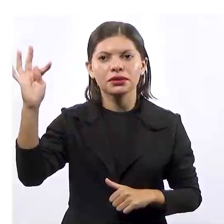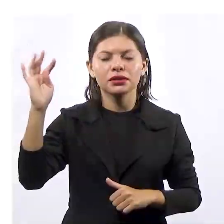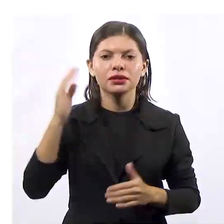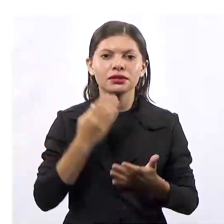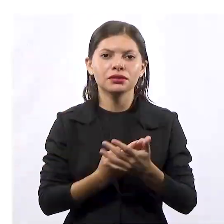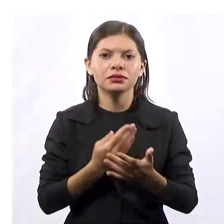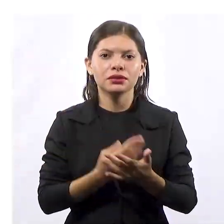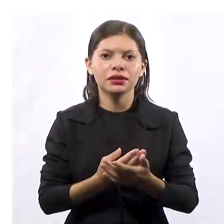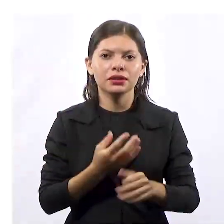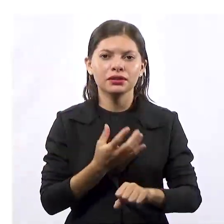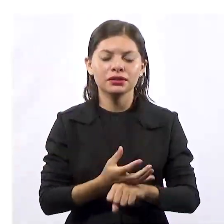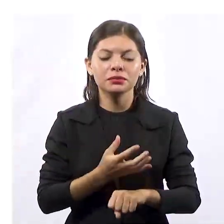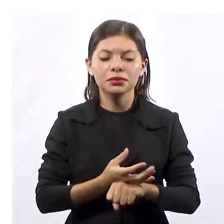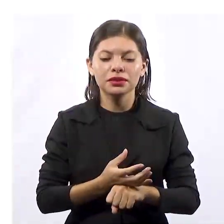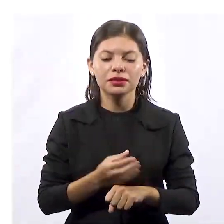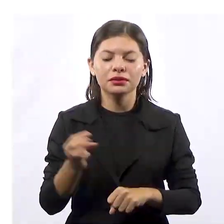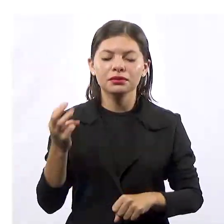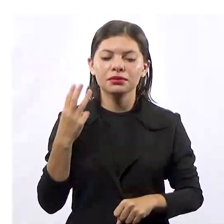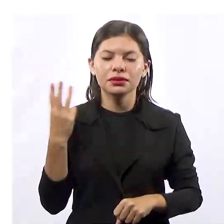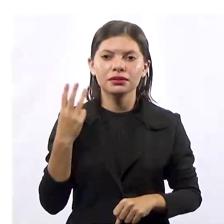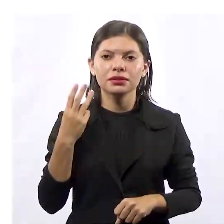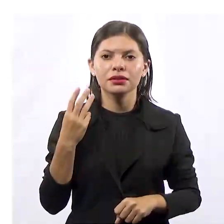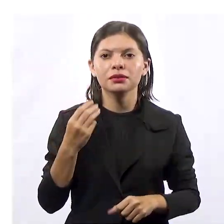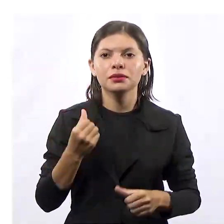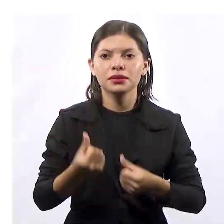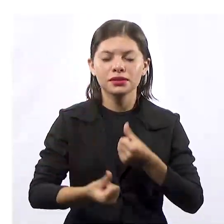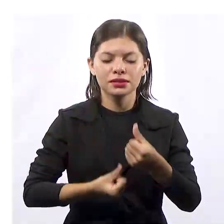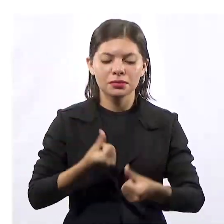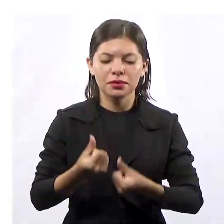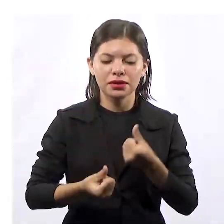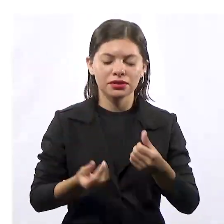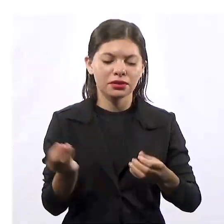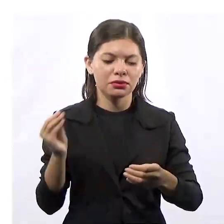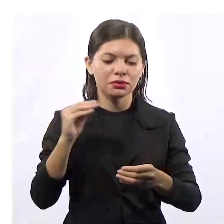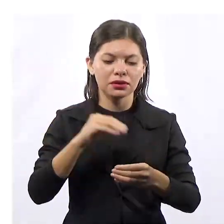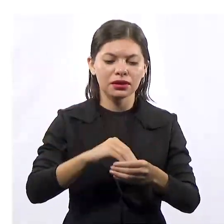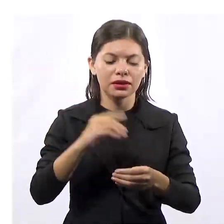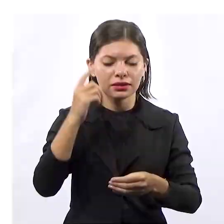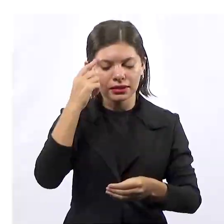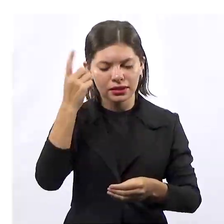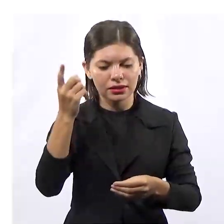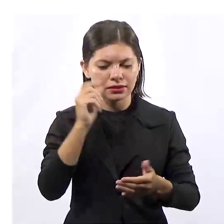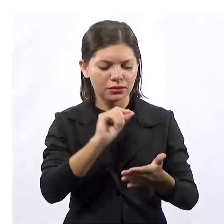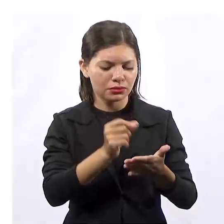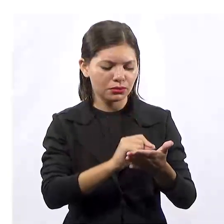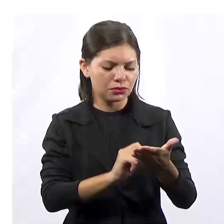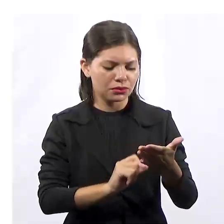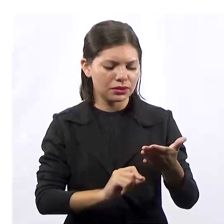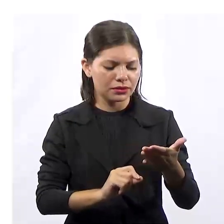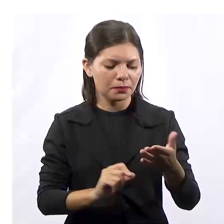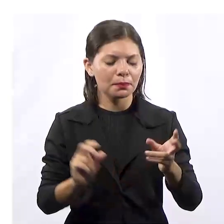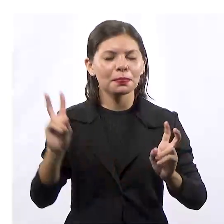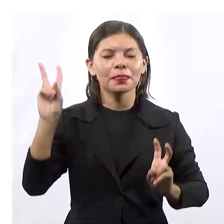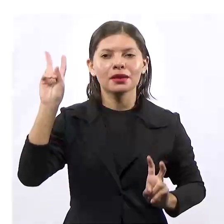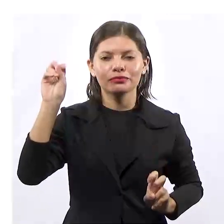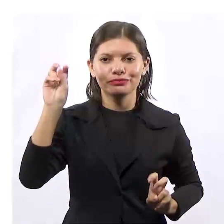nas disciplinas do terceiro semestre. Ao inserir ideias de outros autores dentro de seu texto, faça isso em forma